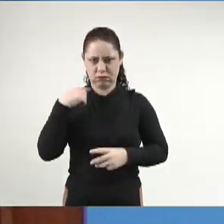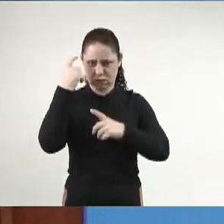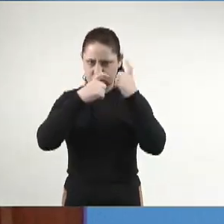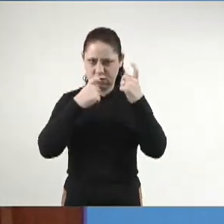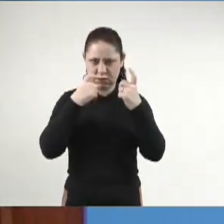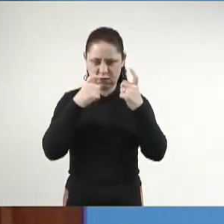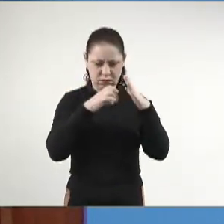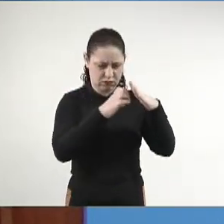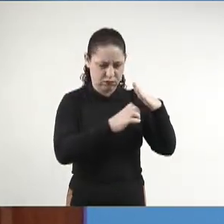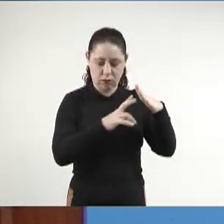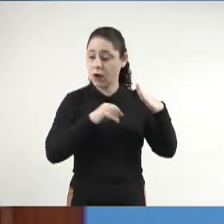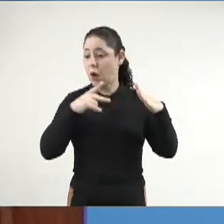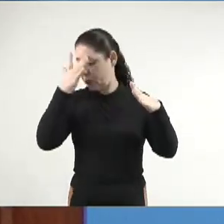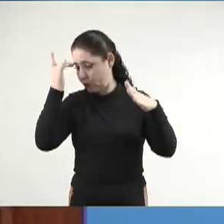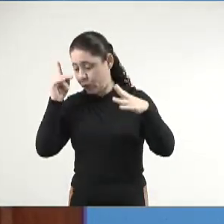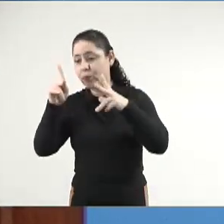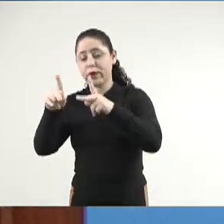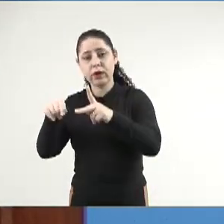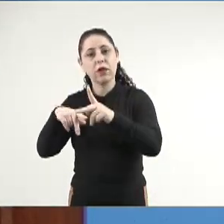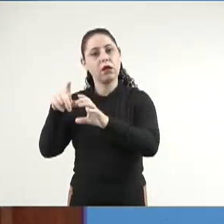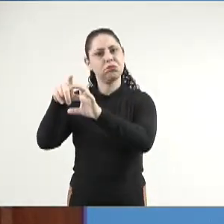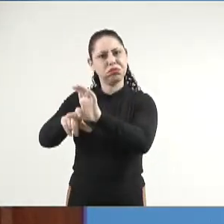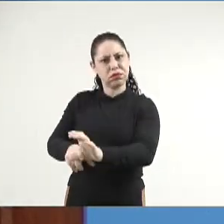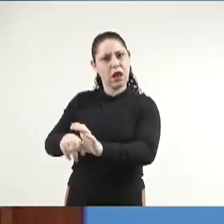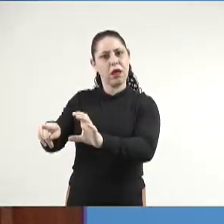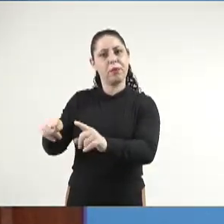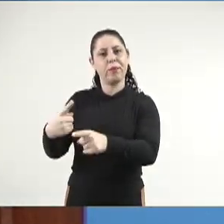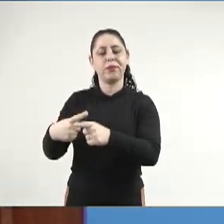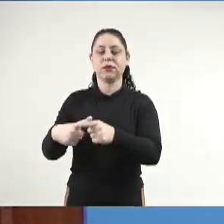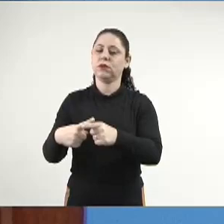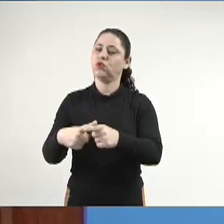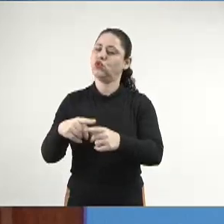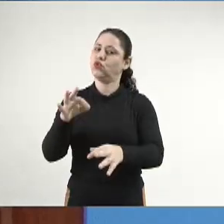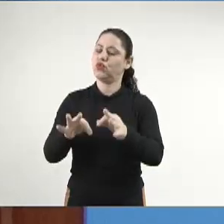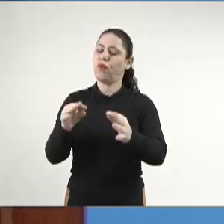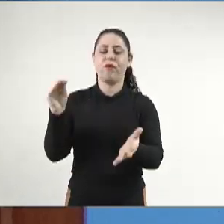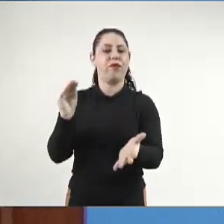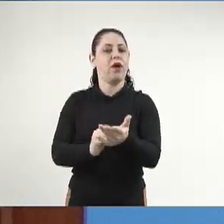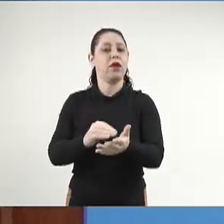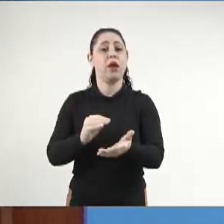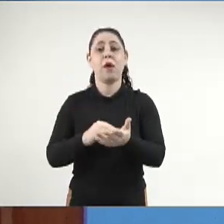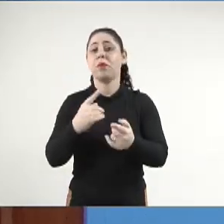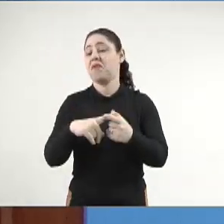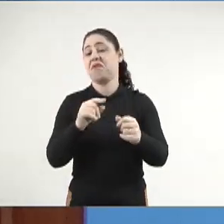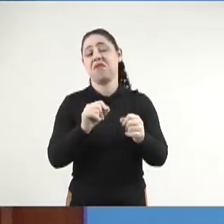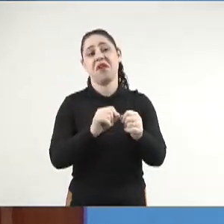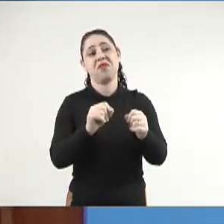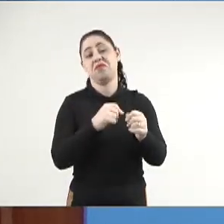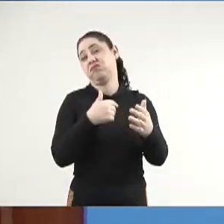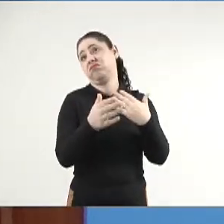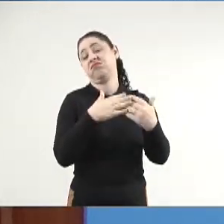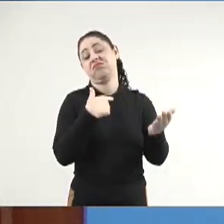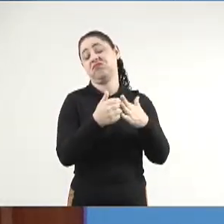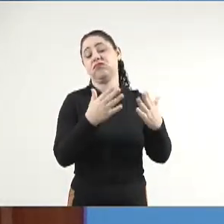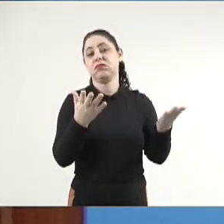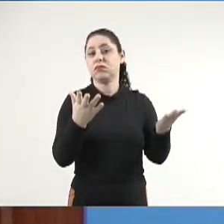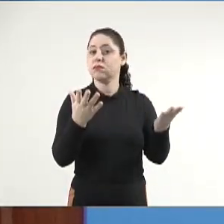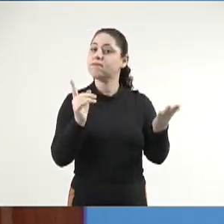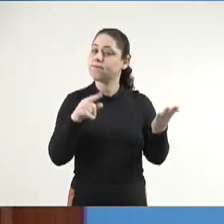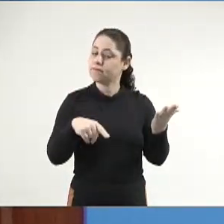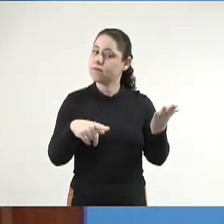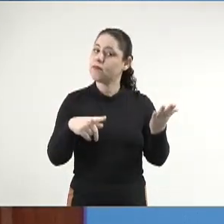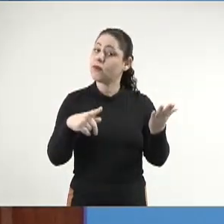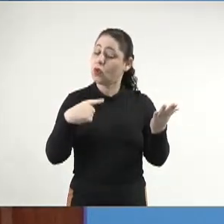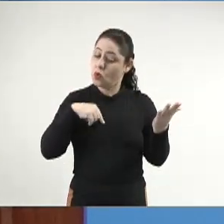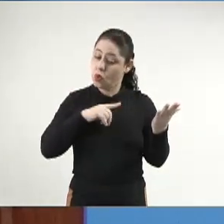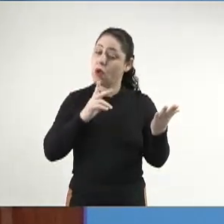consumidor, que está sendo duramente afetado justamente porque elas fazem o que bem entendem, cá entre nós.